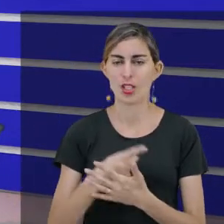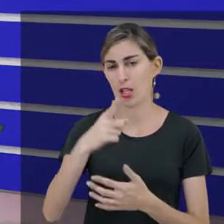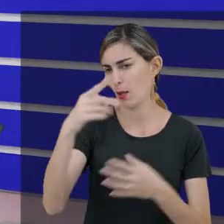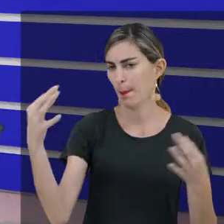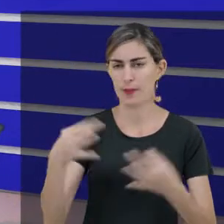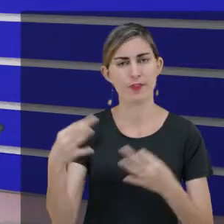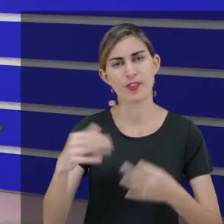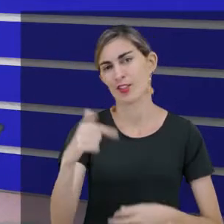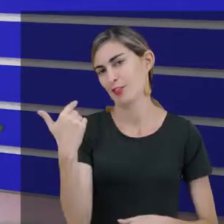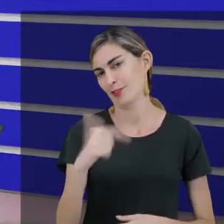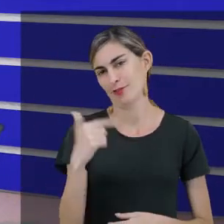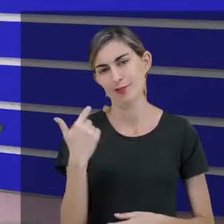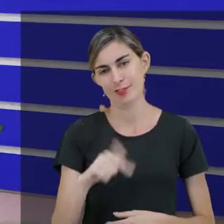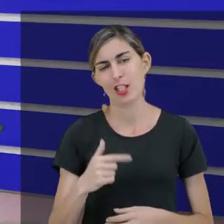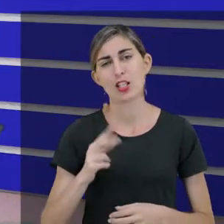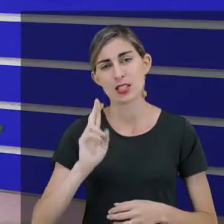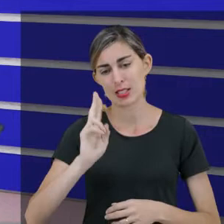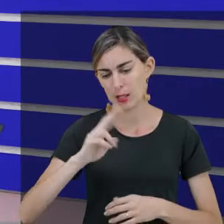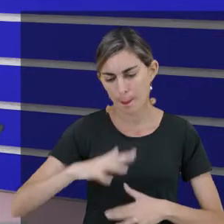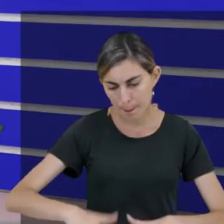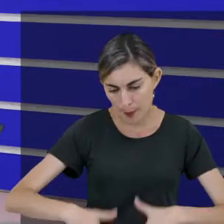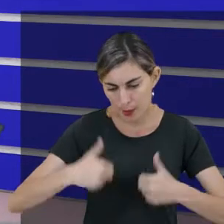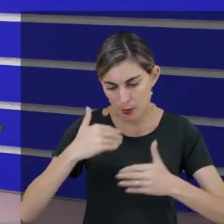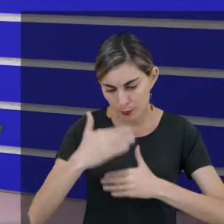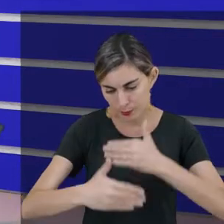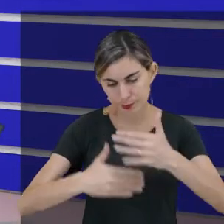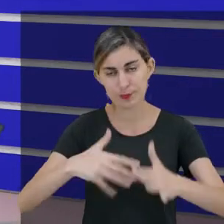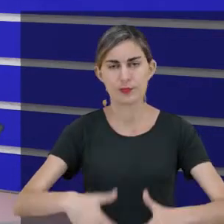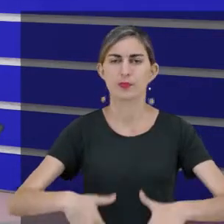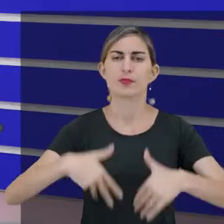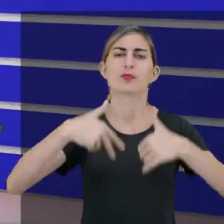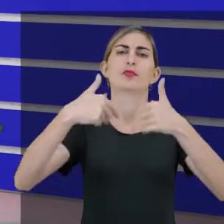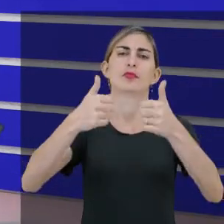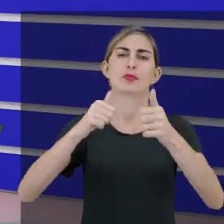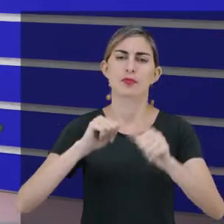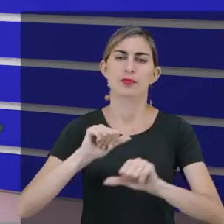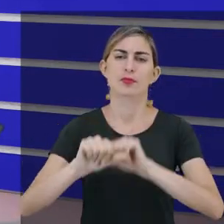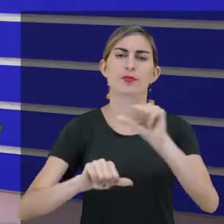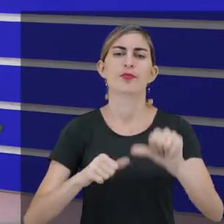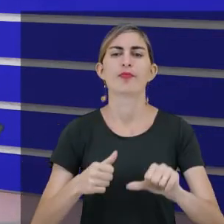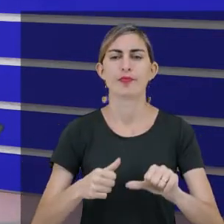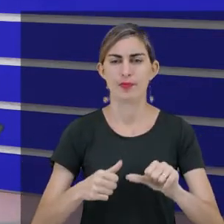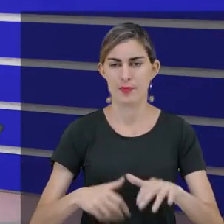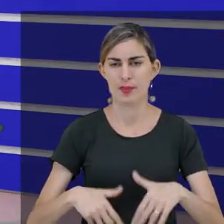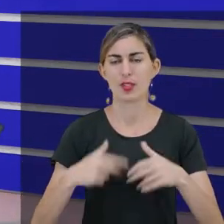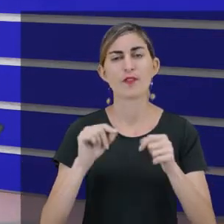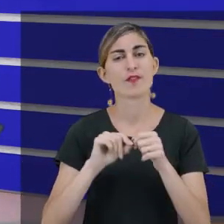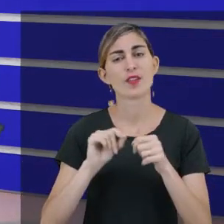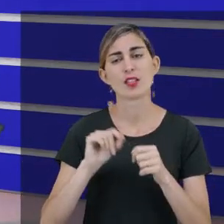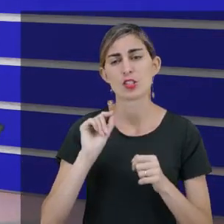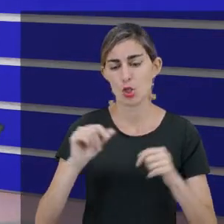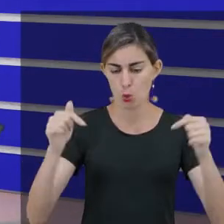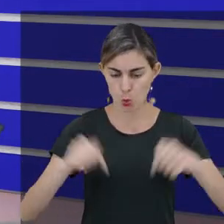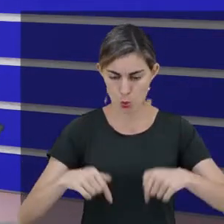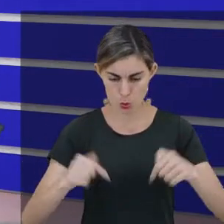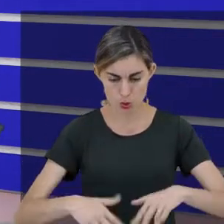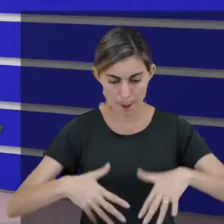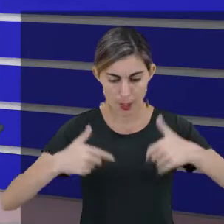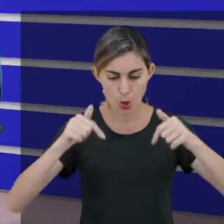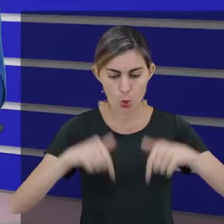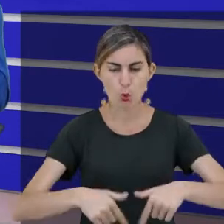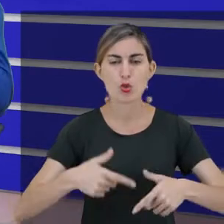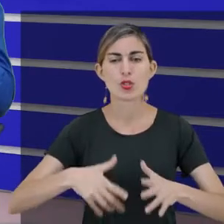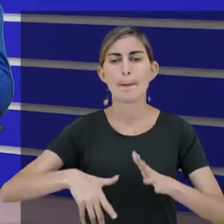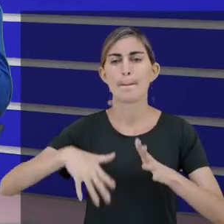é perfeita. Ela está em busca da melhoria contínua. Sim. E o princípio melhor da melhoria contínua é fazer hoje melhor do que